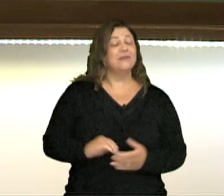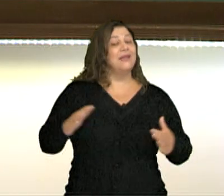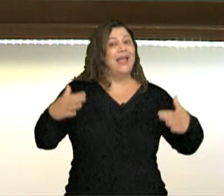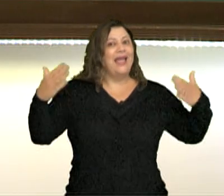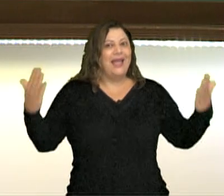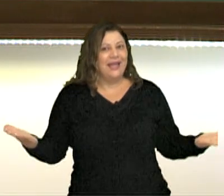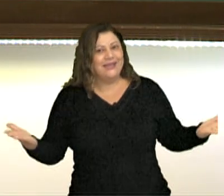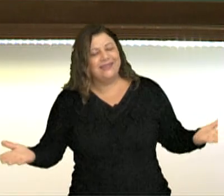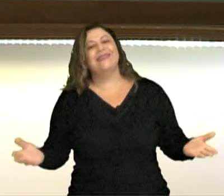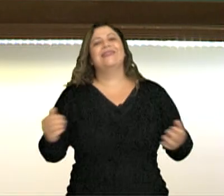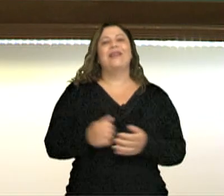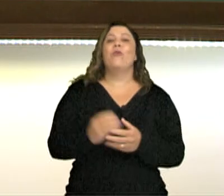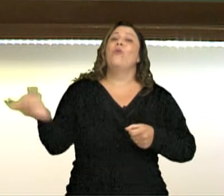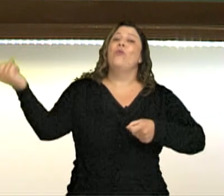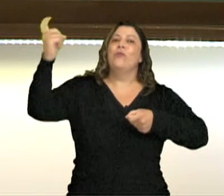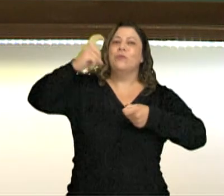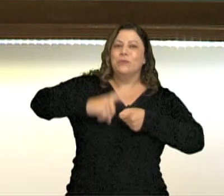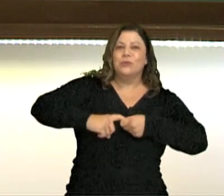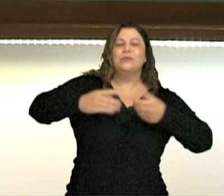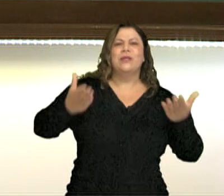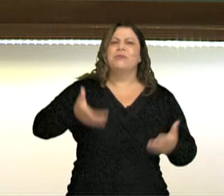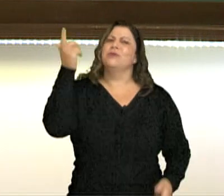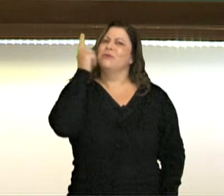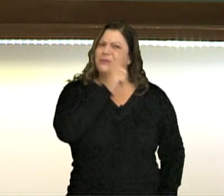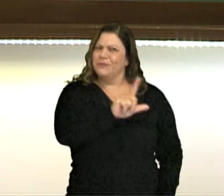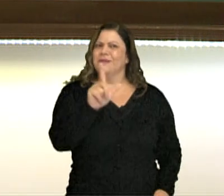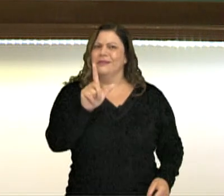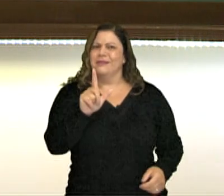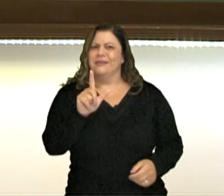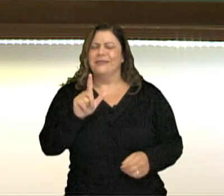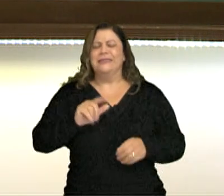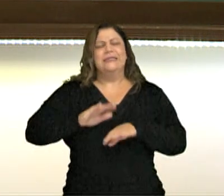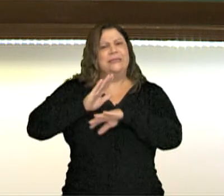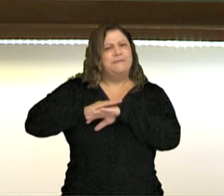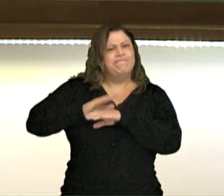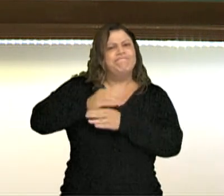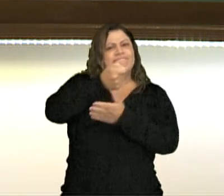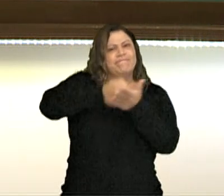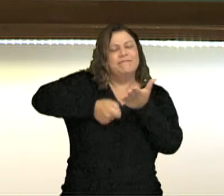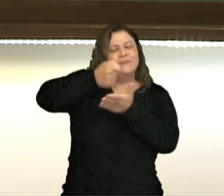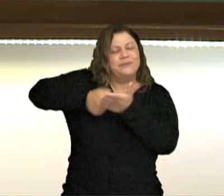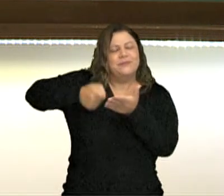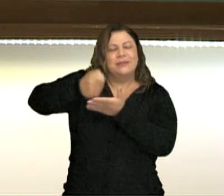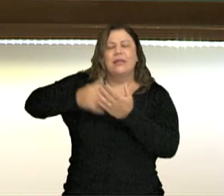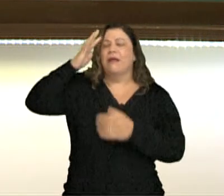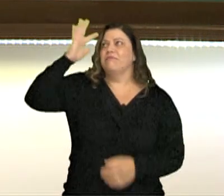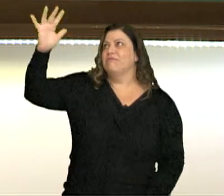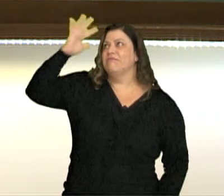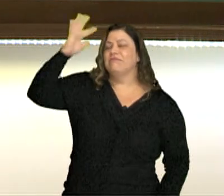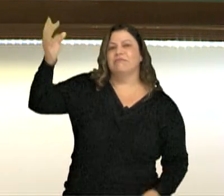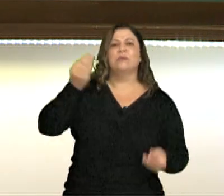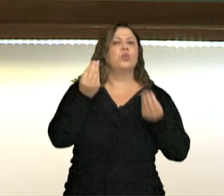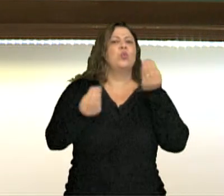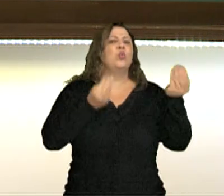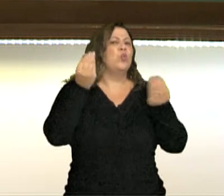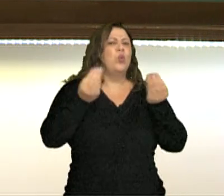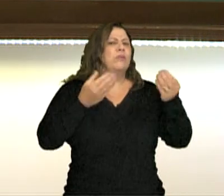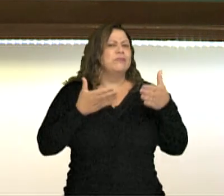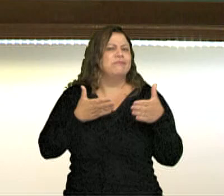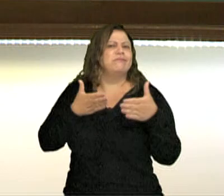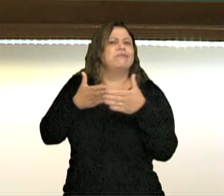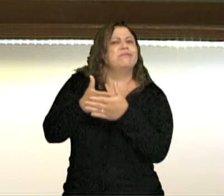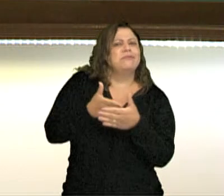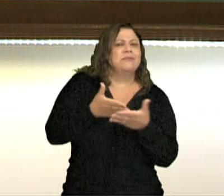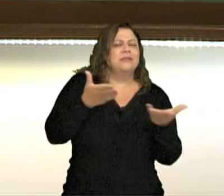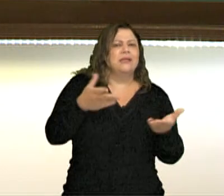Então, pessoal, voltamos. Conseguiram fazer essas anotações, essas reflexões? Como que isso vai impactar